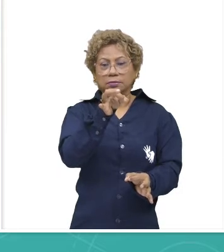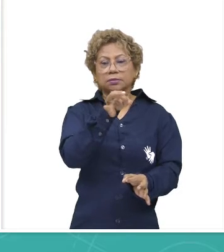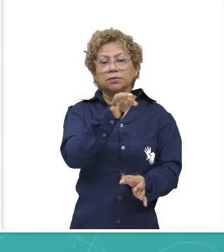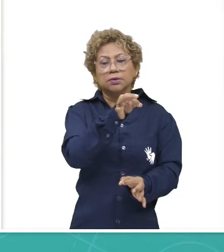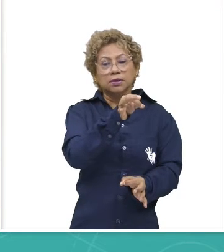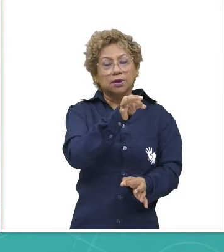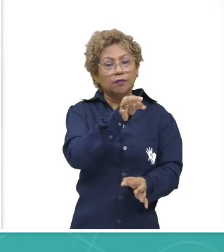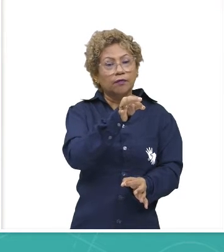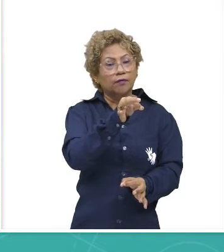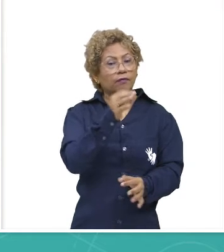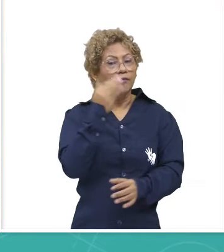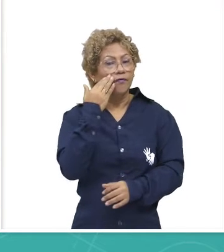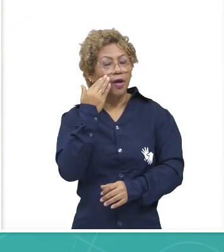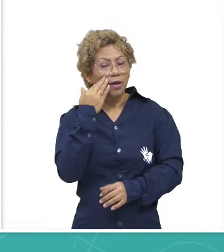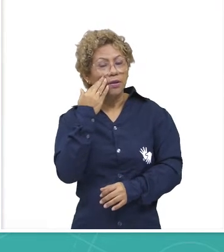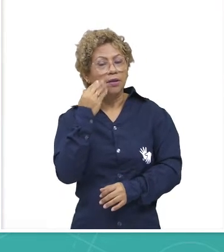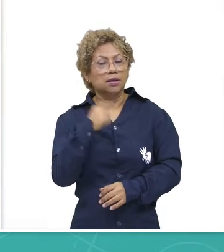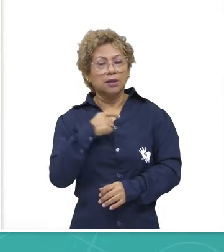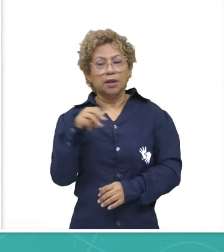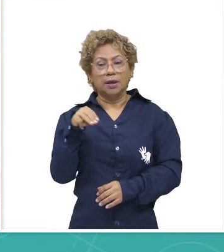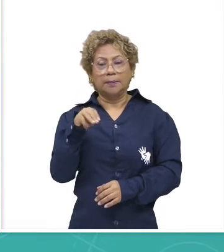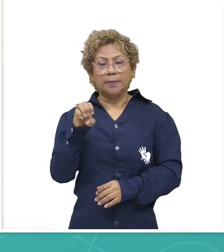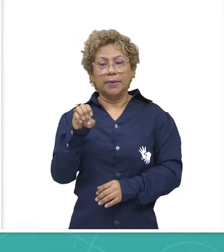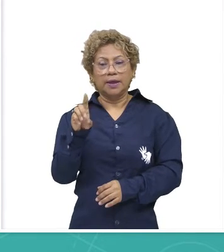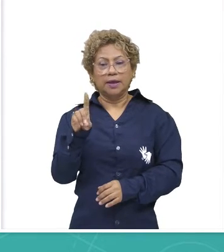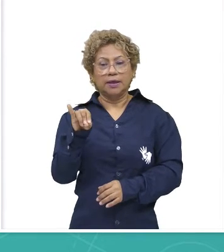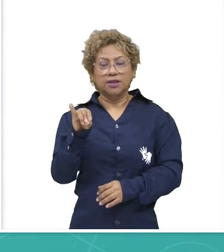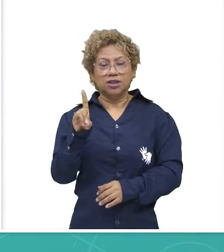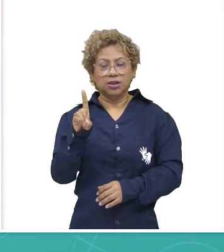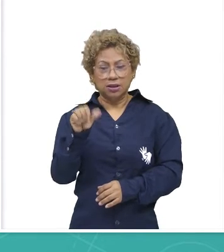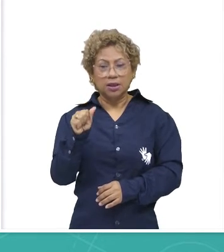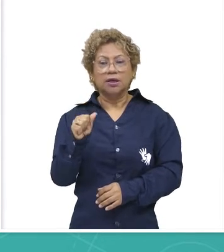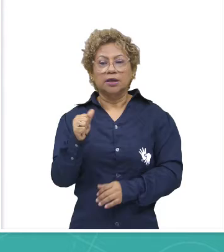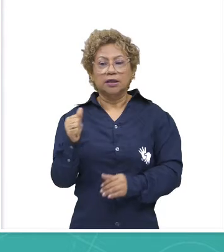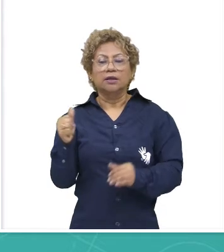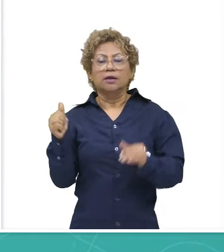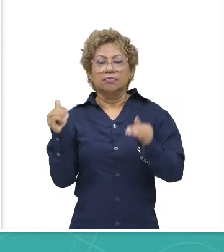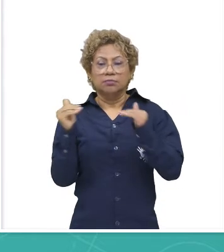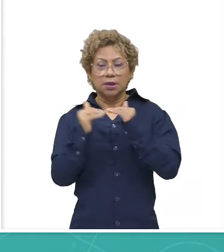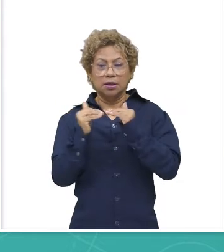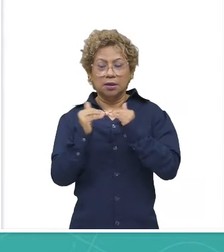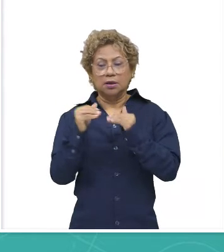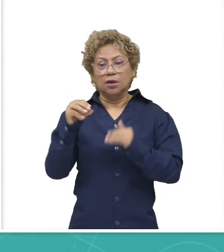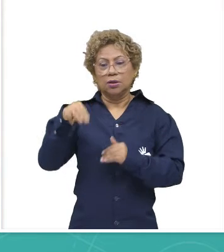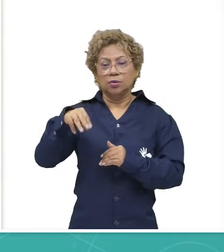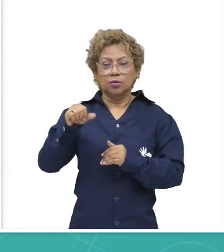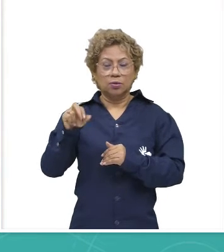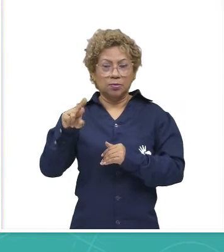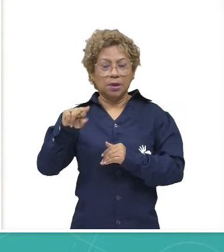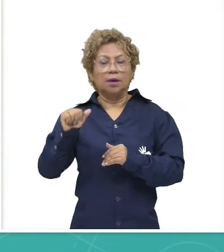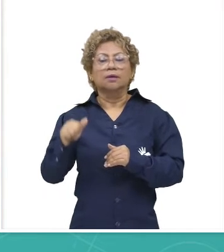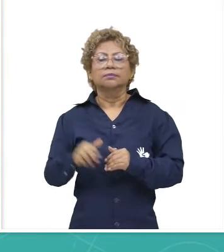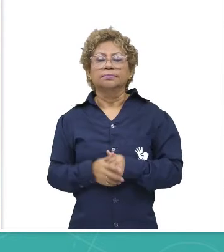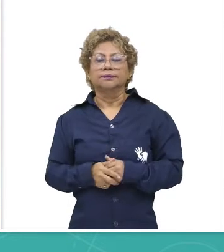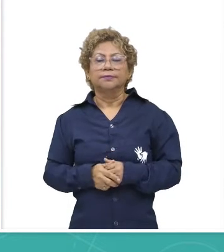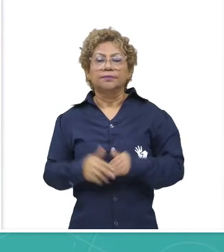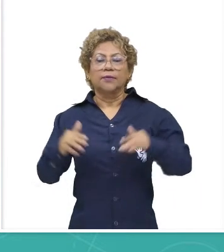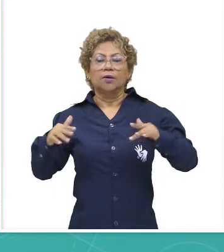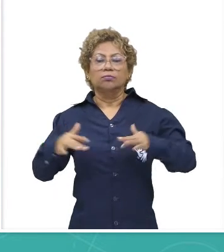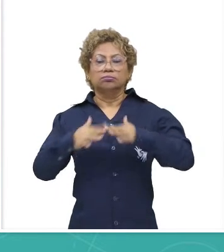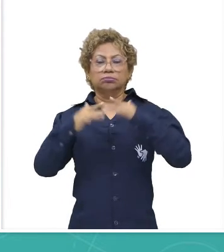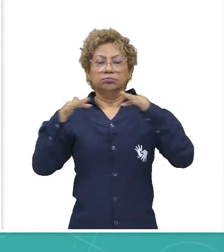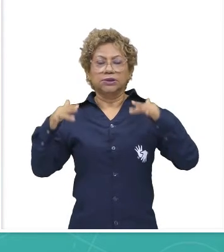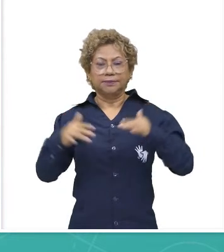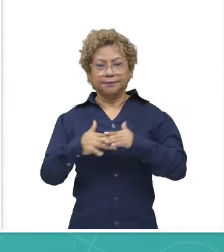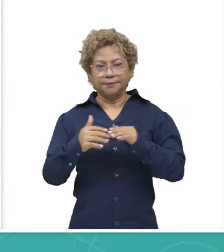ela é sempre medida no nível do mar, tá? 100 metros ali é o que a gente usa como parâmetro para medir a